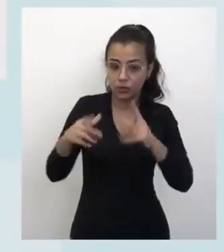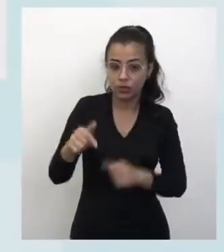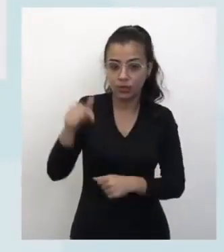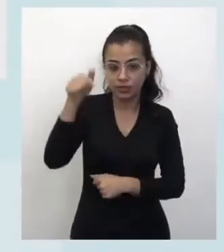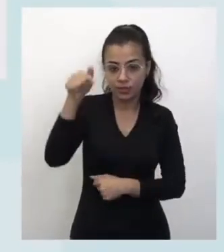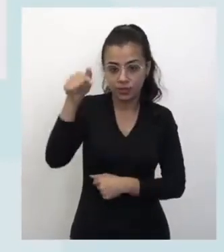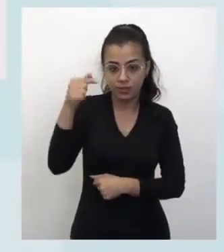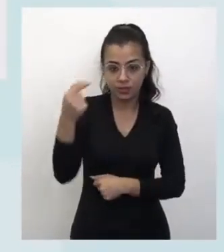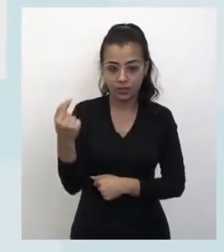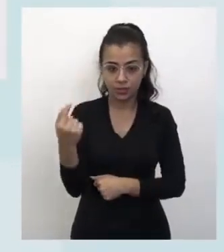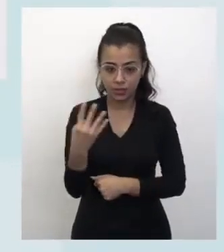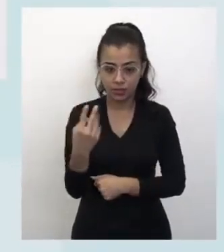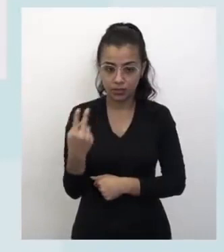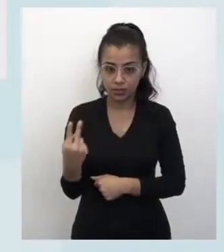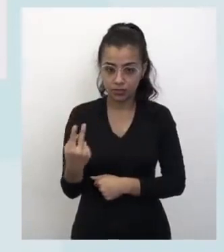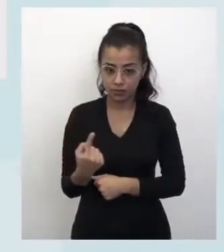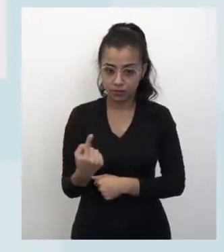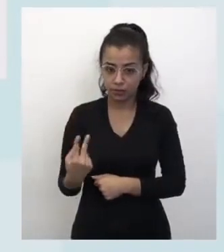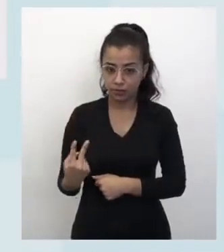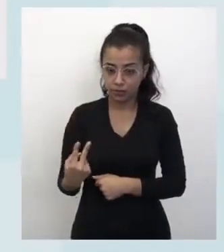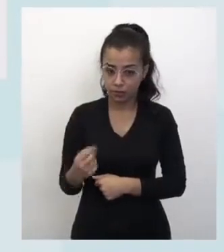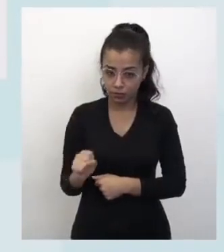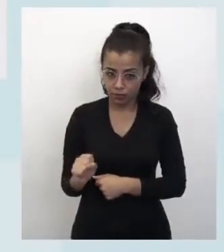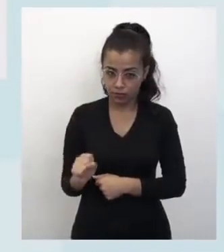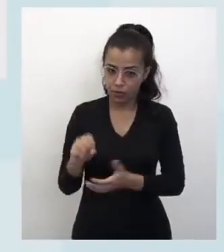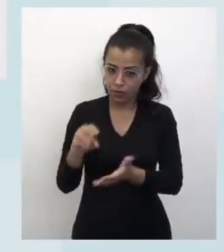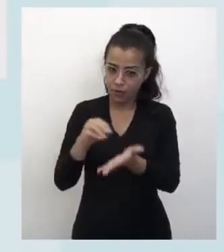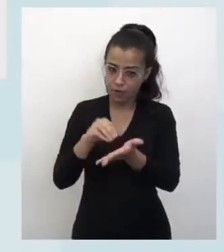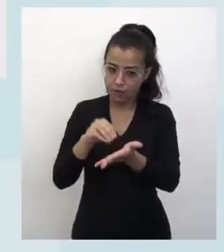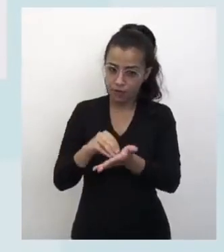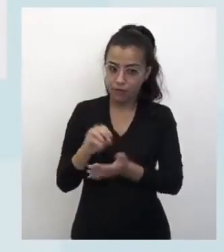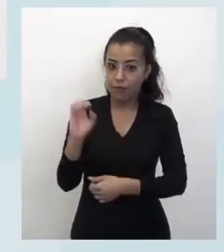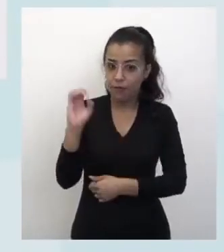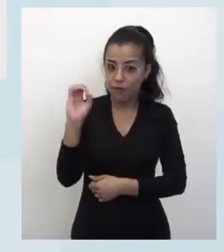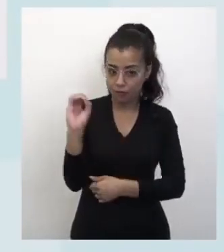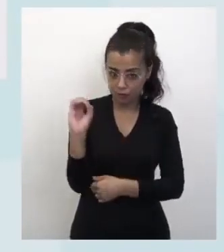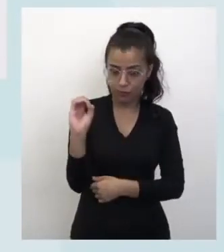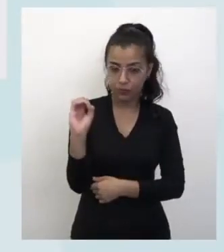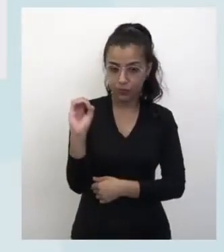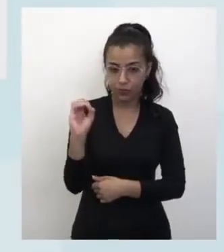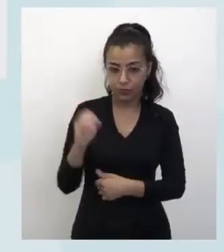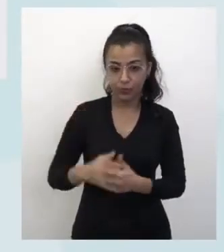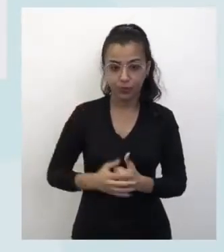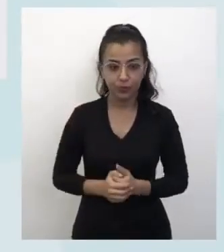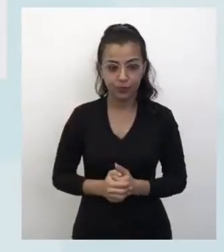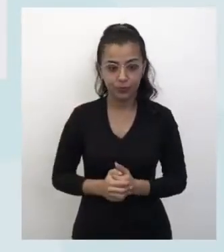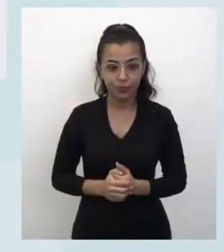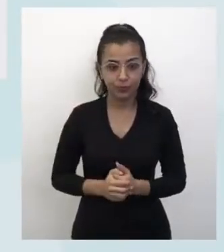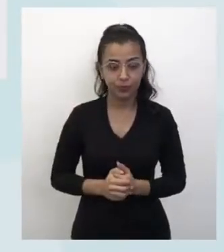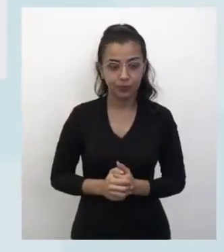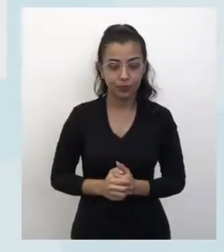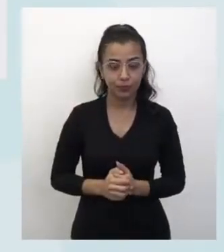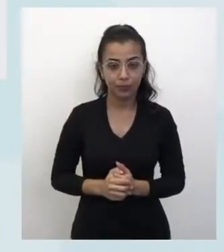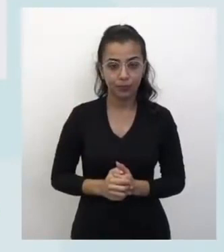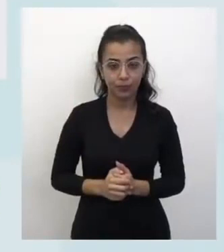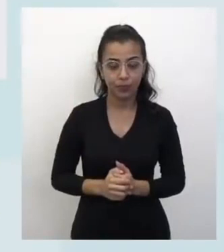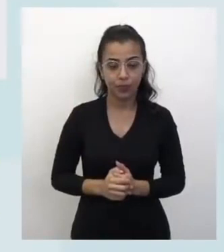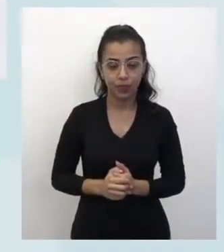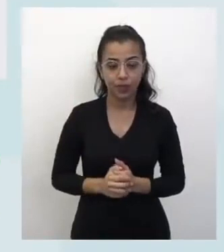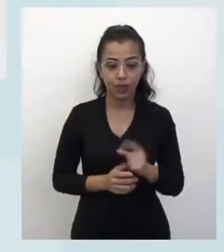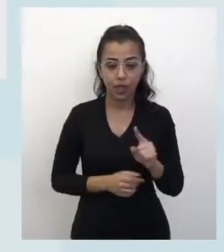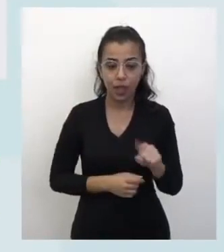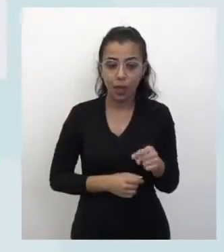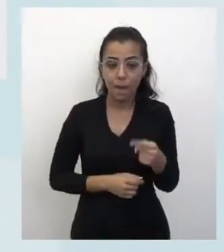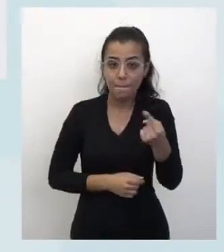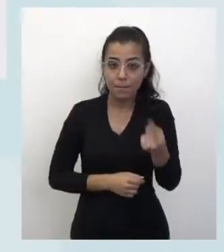são múltiplos de 7. Faltou o 0 ali, né, se a gente pensar, sim. Mas... Então, seria mais ou menos essa a ideia. E para o próximo?